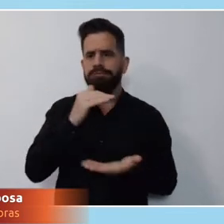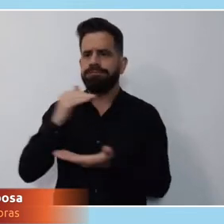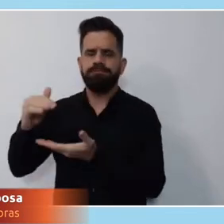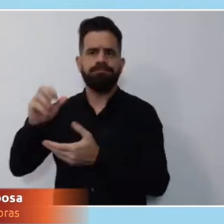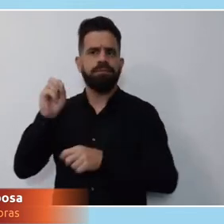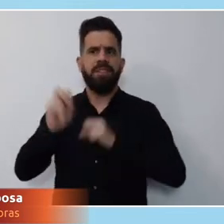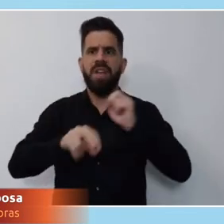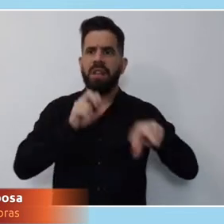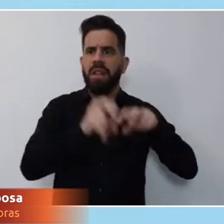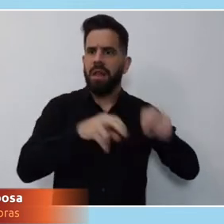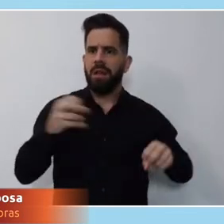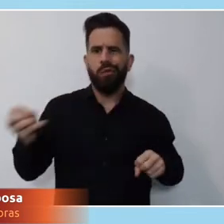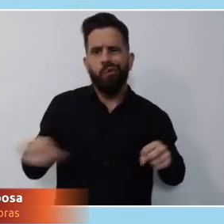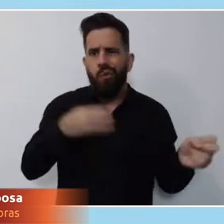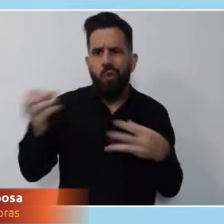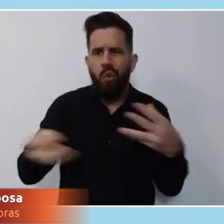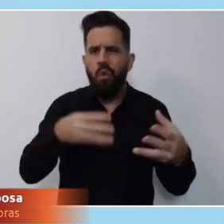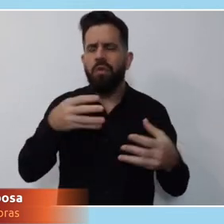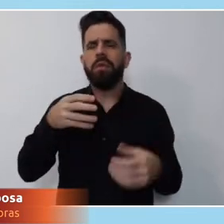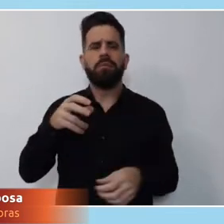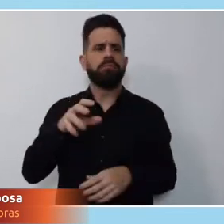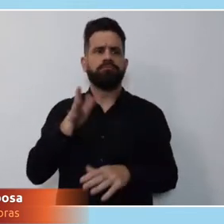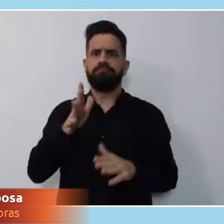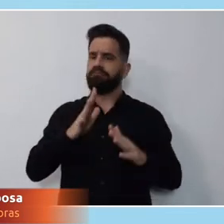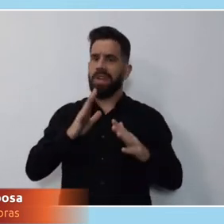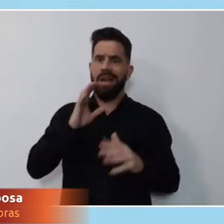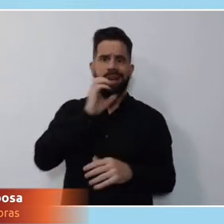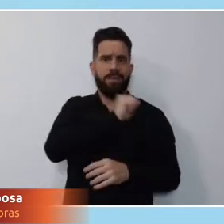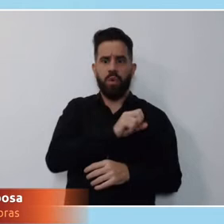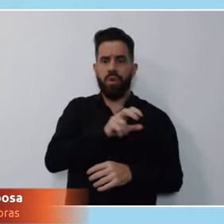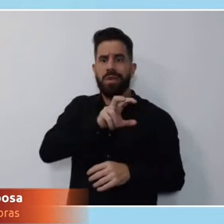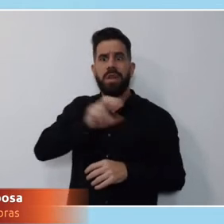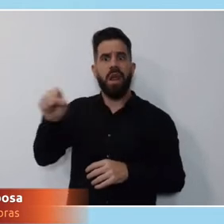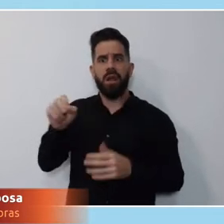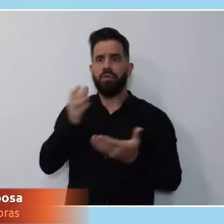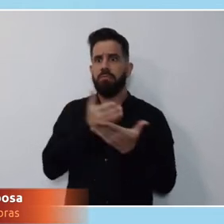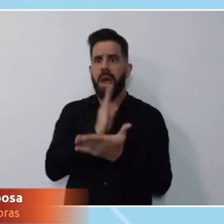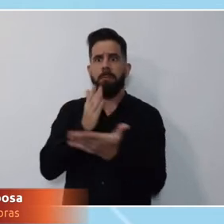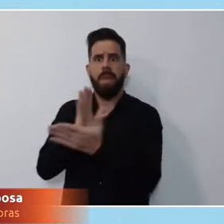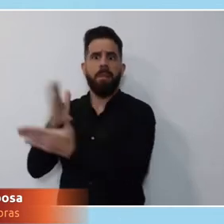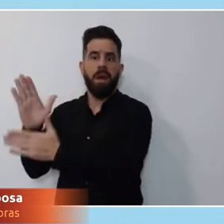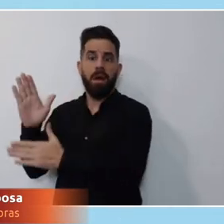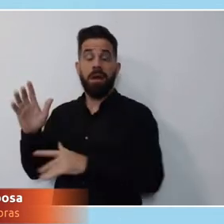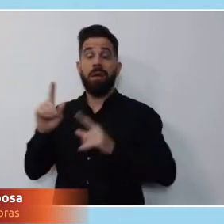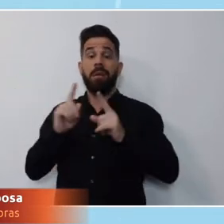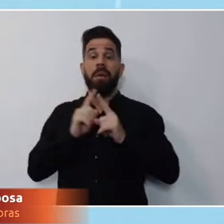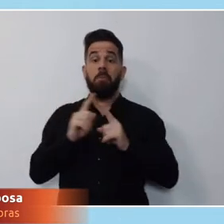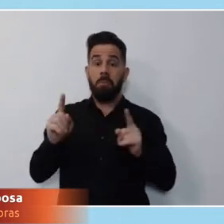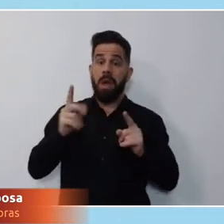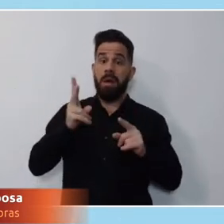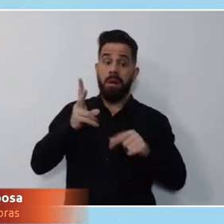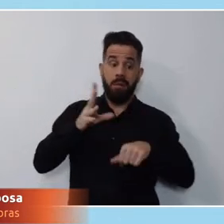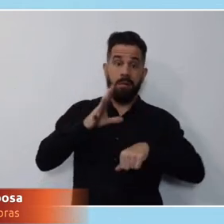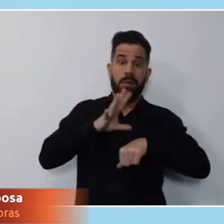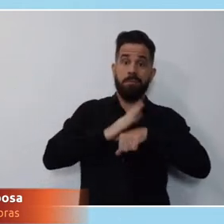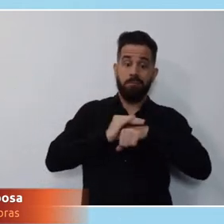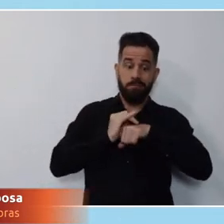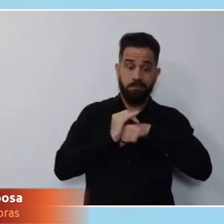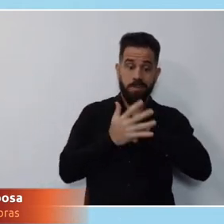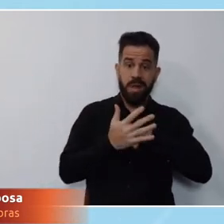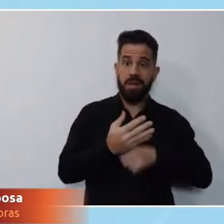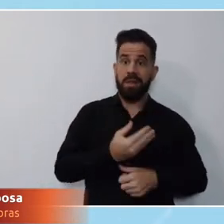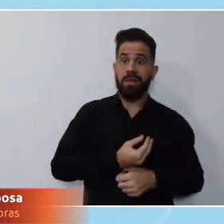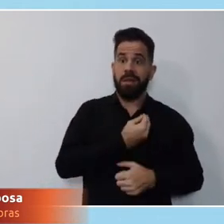500 produtos que foram liberados rapidamente, mesmo estando numa pandemia. Então, se ocorrer a